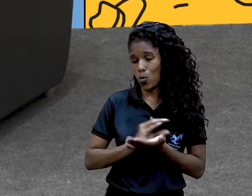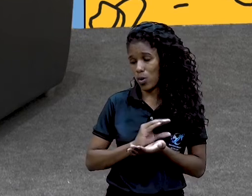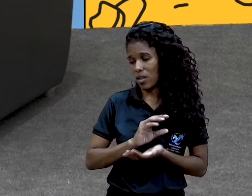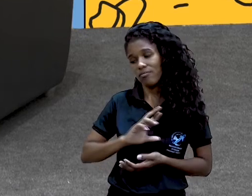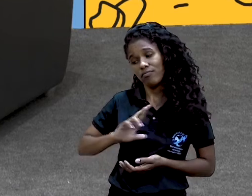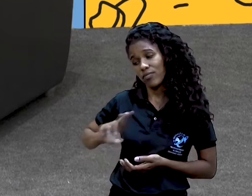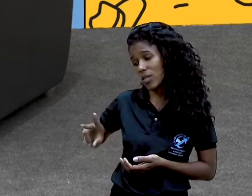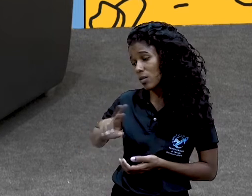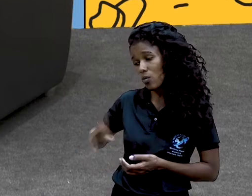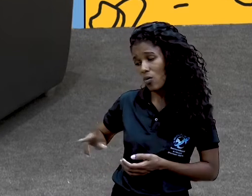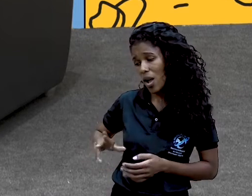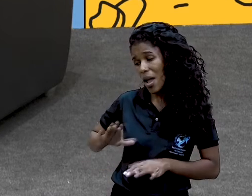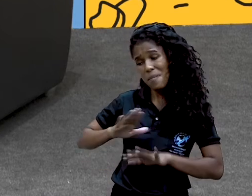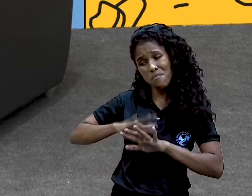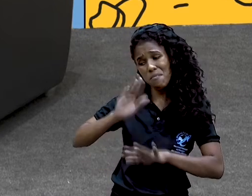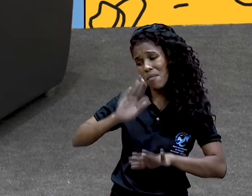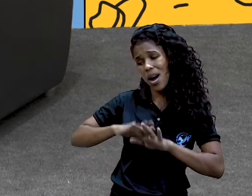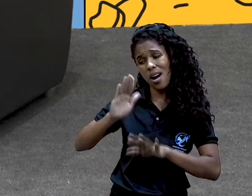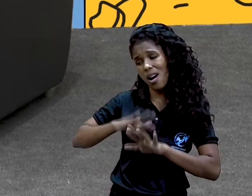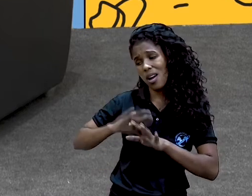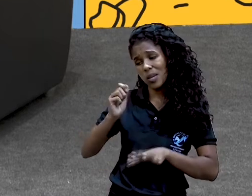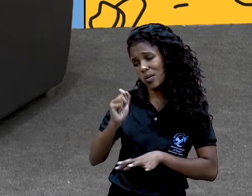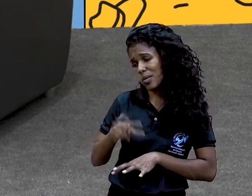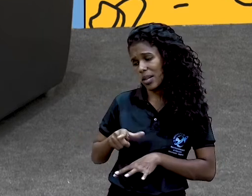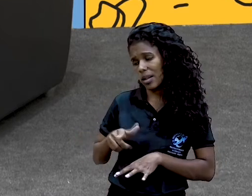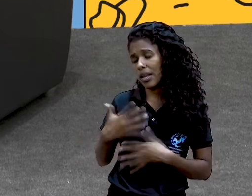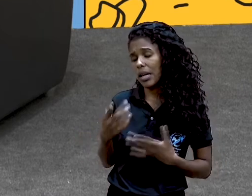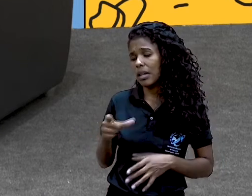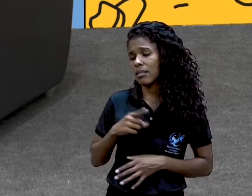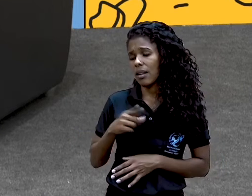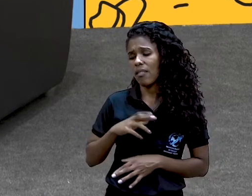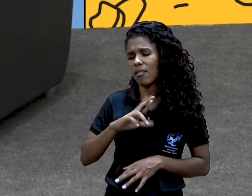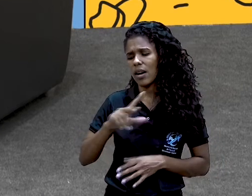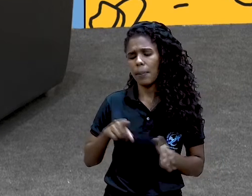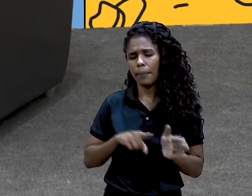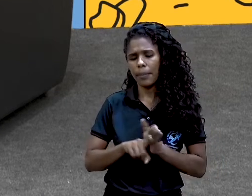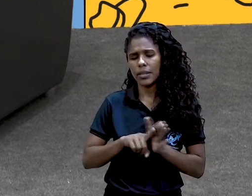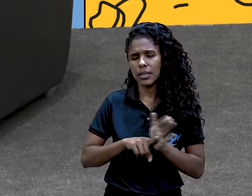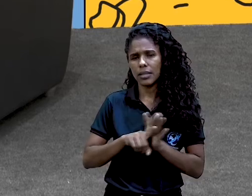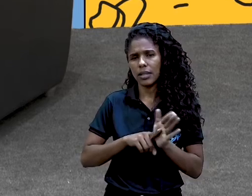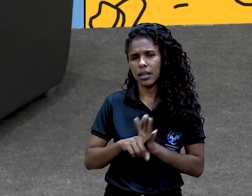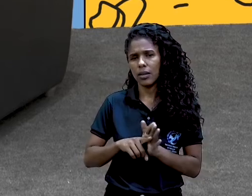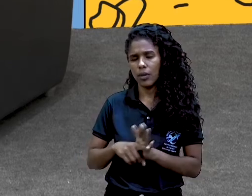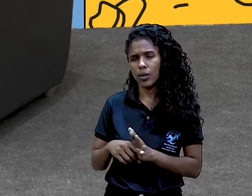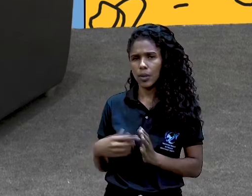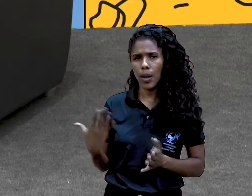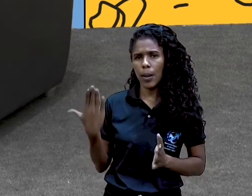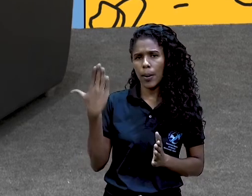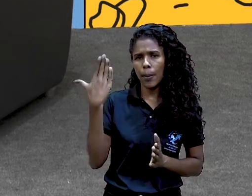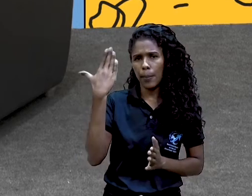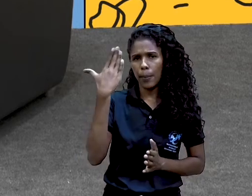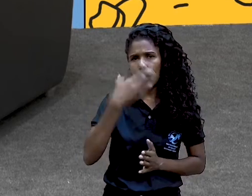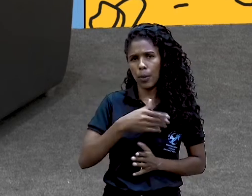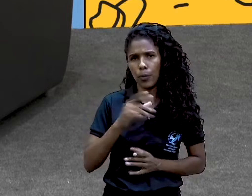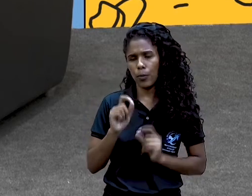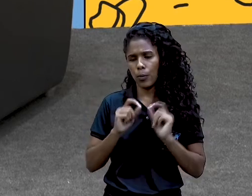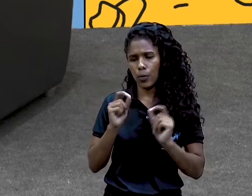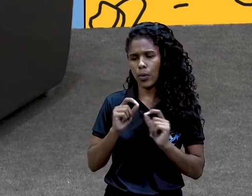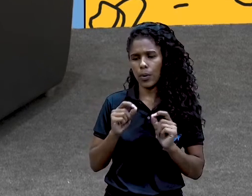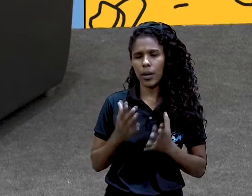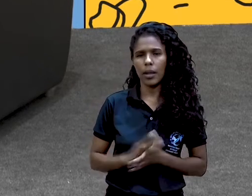pesquisadores, um deles chamado Dolabella, e ele fala o seguinte, que empreendedorismo é a capacidade de transformar o mundo oferecendo